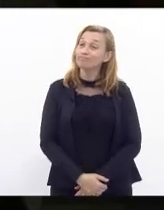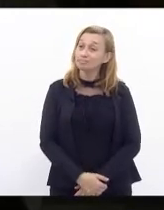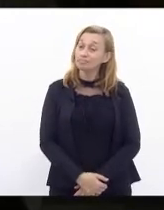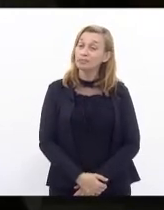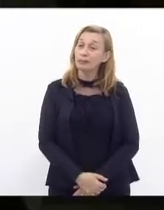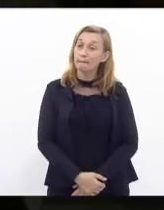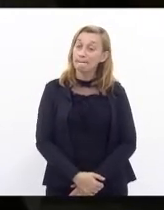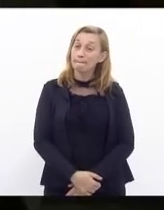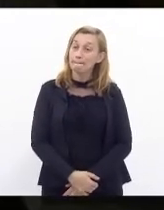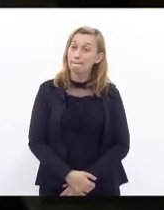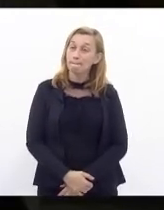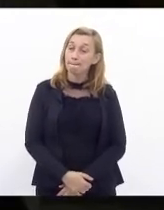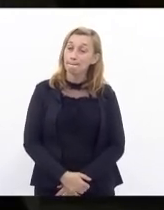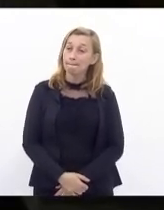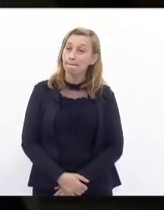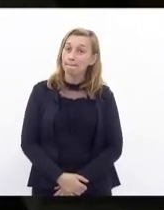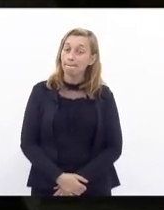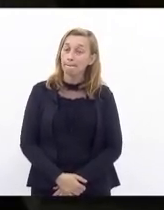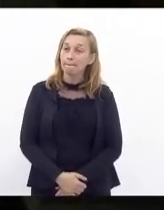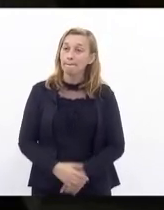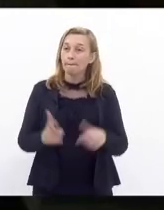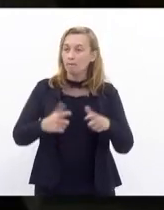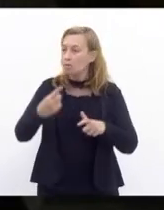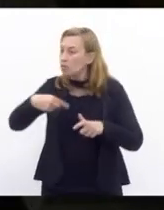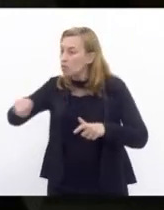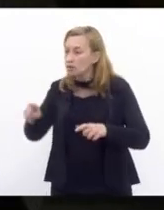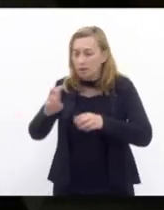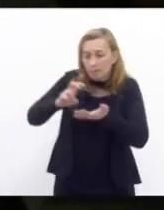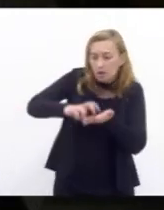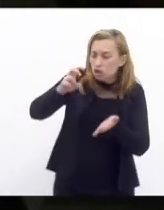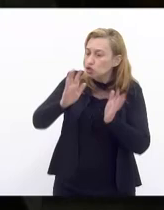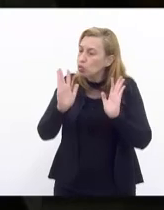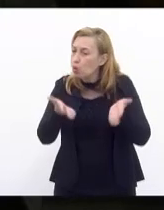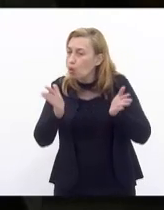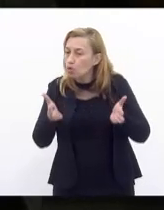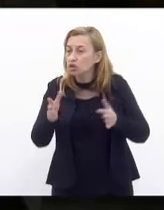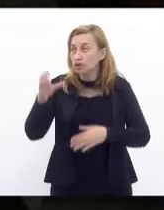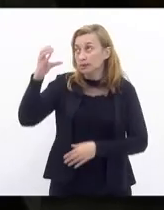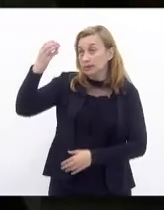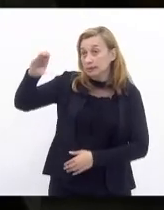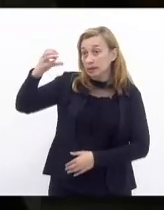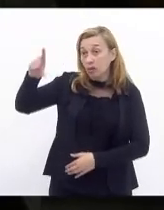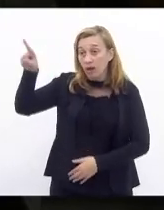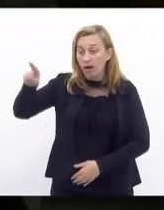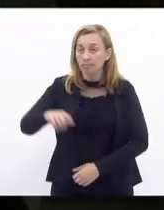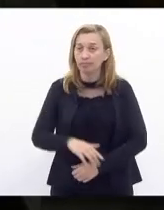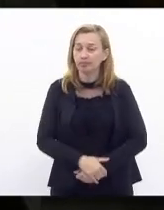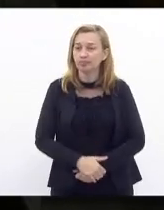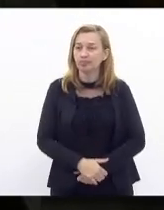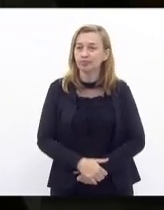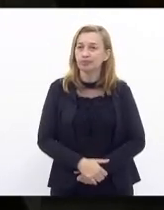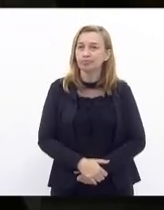o importante evento de que participei na manhã de hoje, em Niterói,